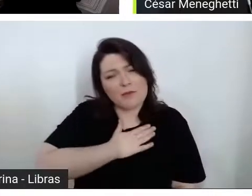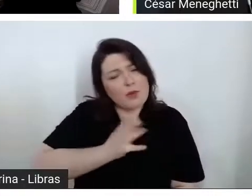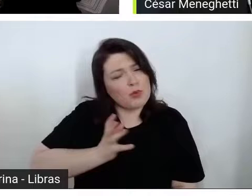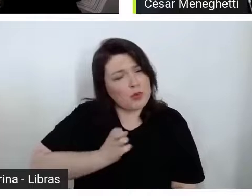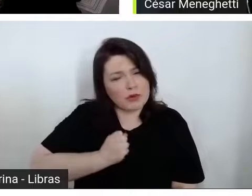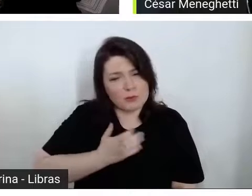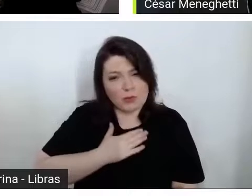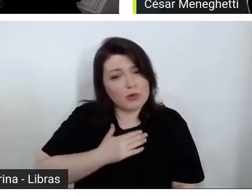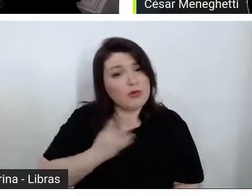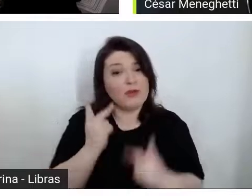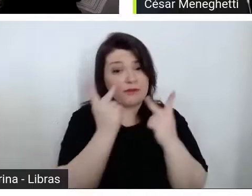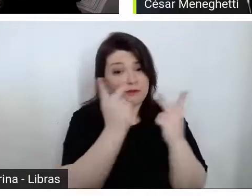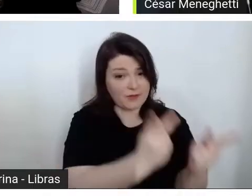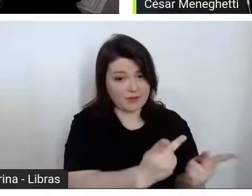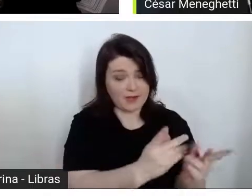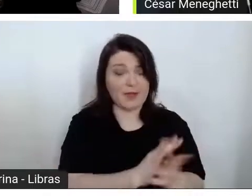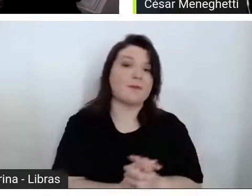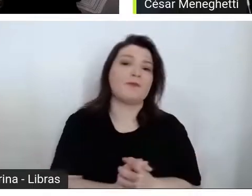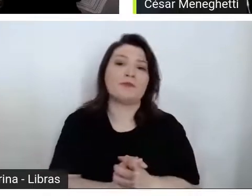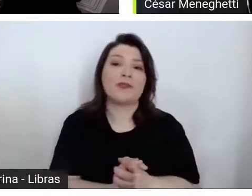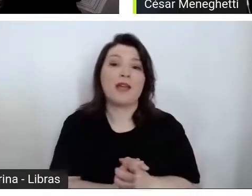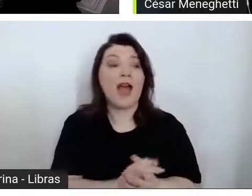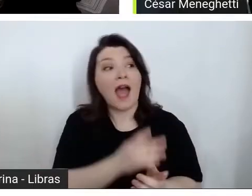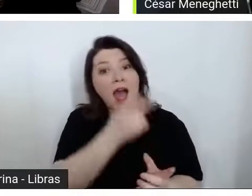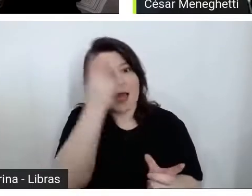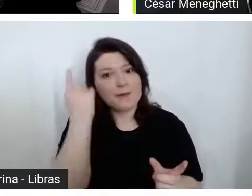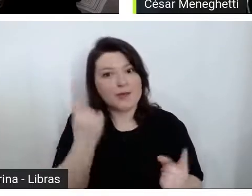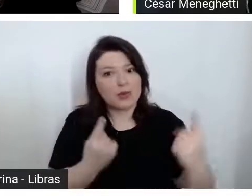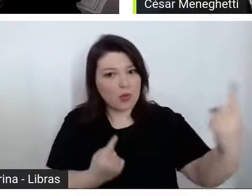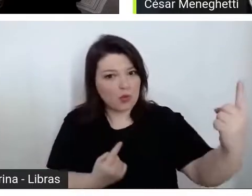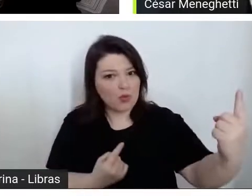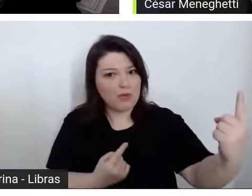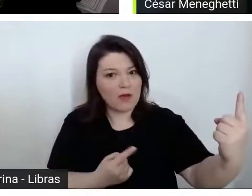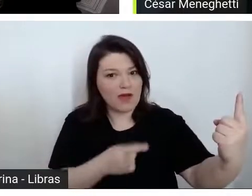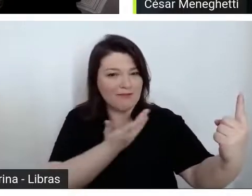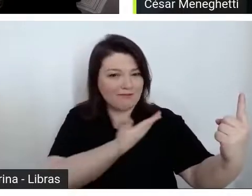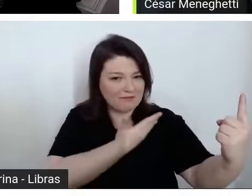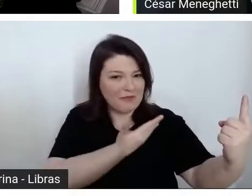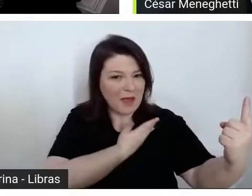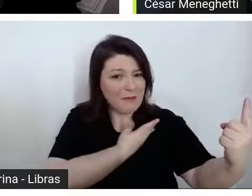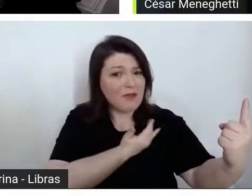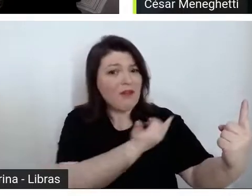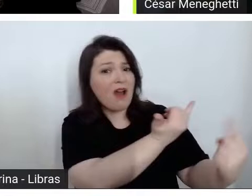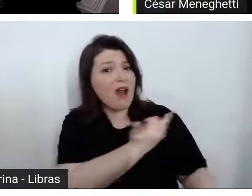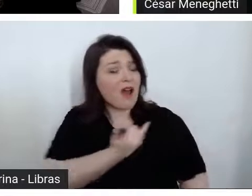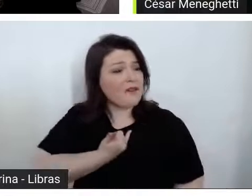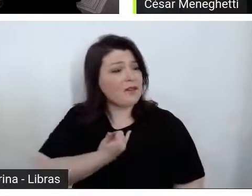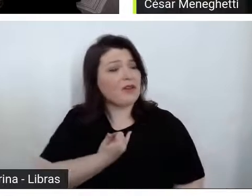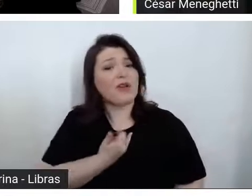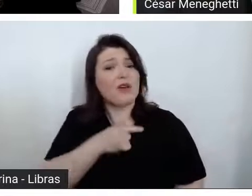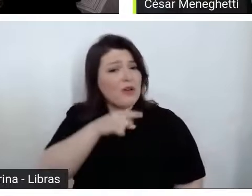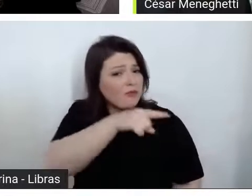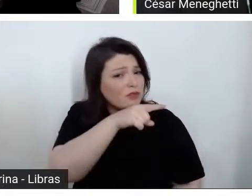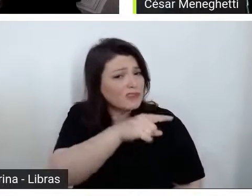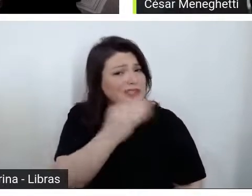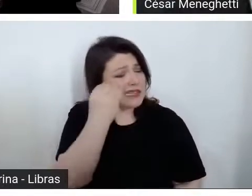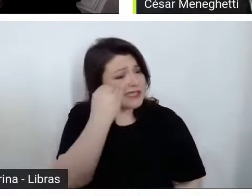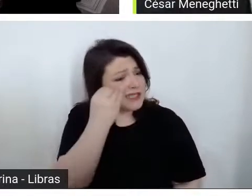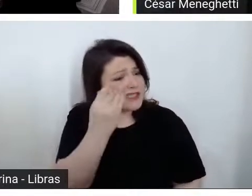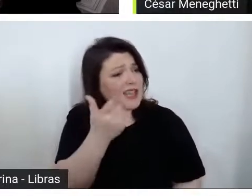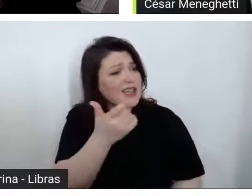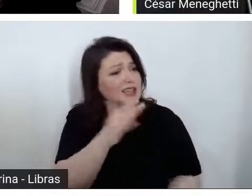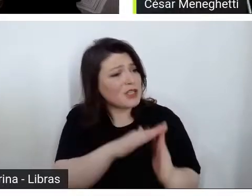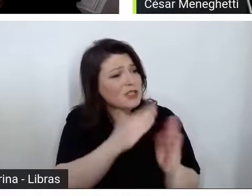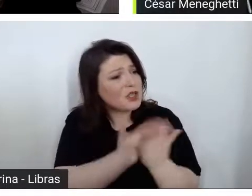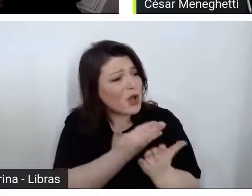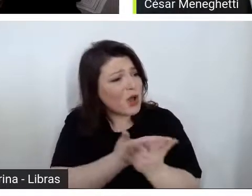eles falam, uma dessas pessoas fazia essa escola, falou, por que você não tenta? Porque lá em Londres, porque eu tinha